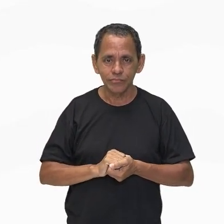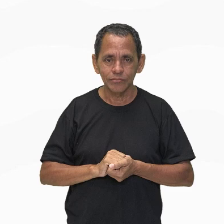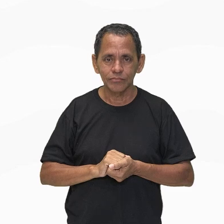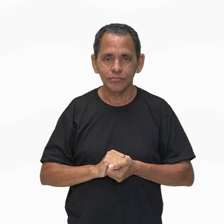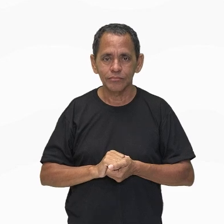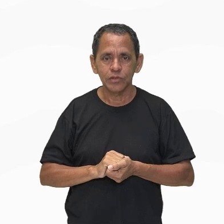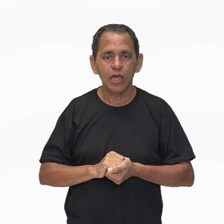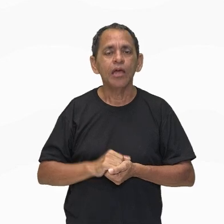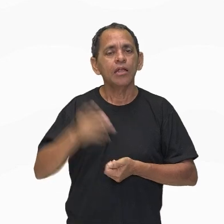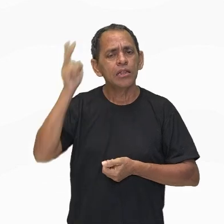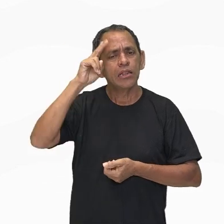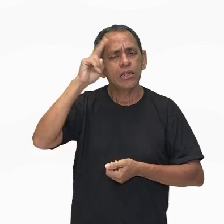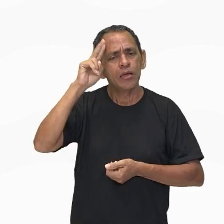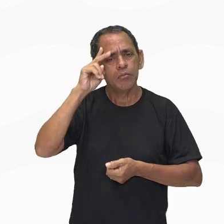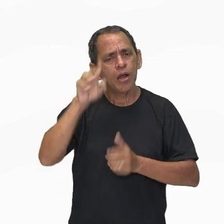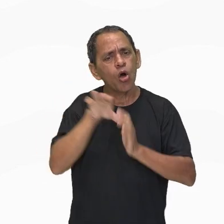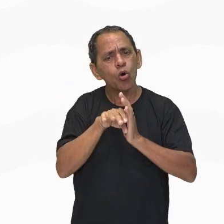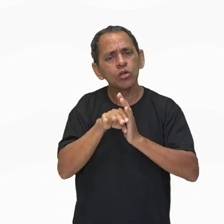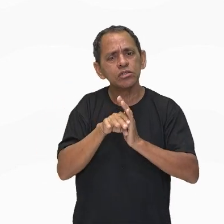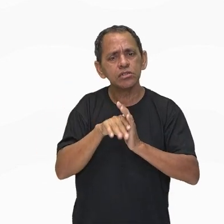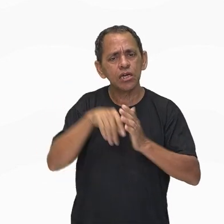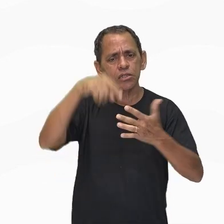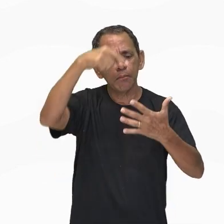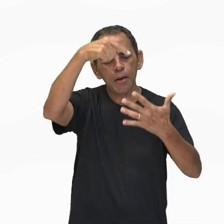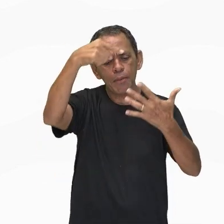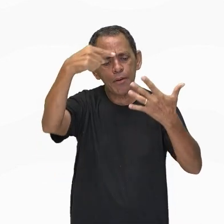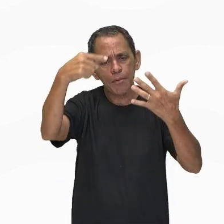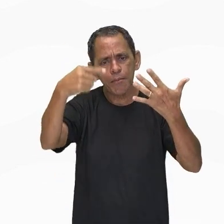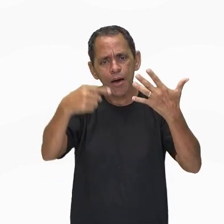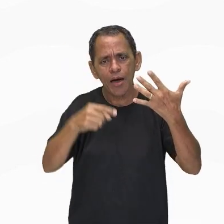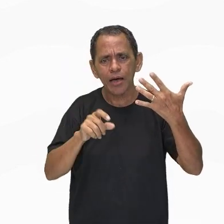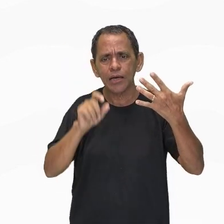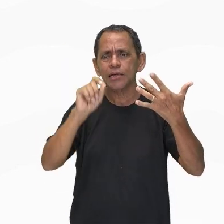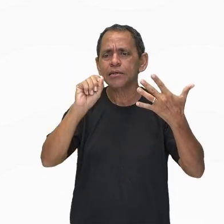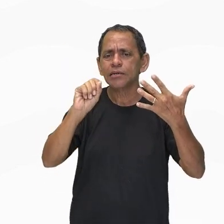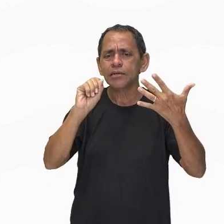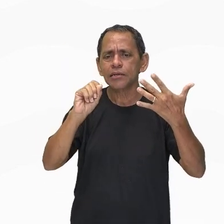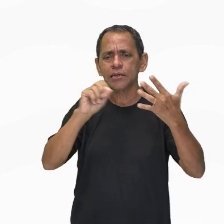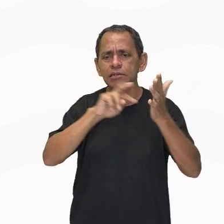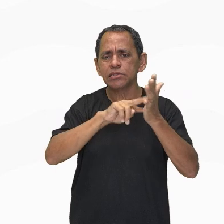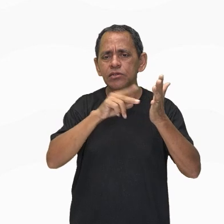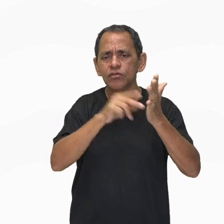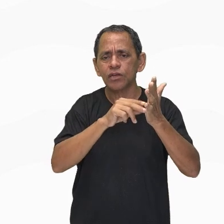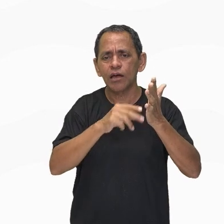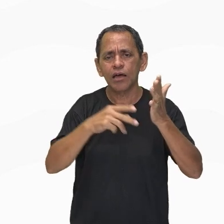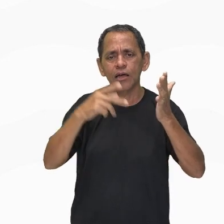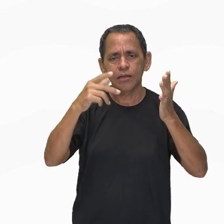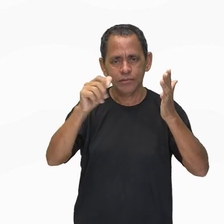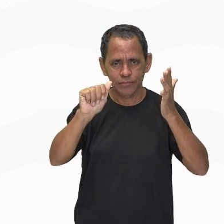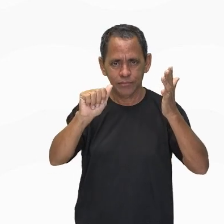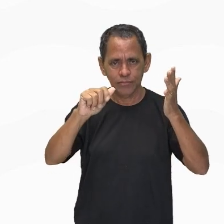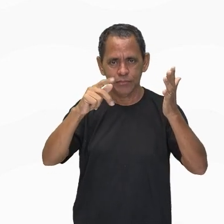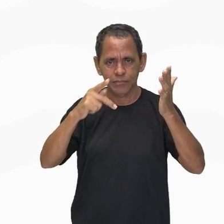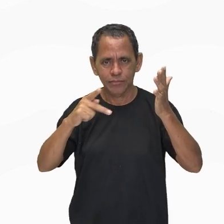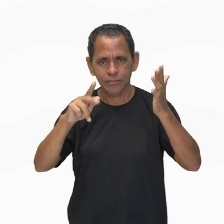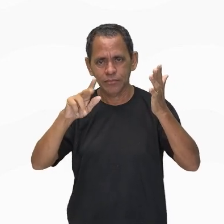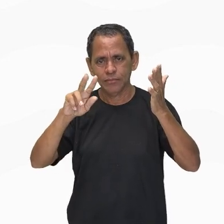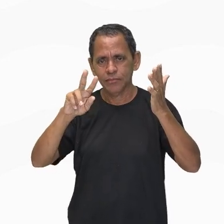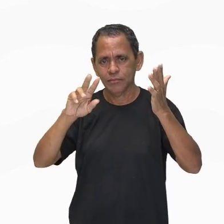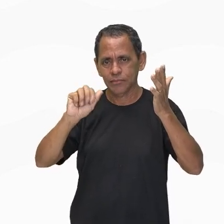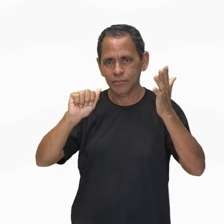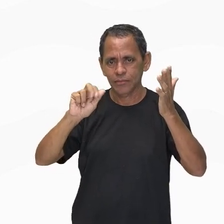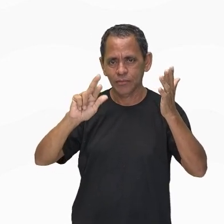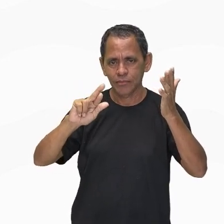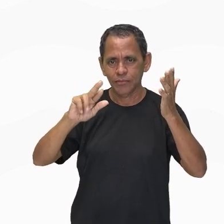nós vamos pontuar o que era o apartheid. Né? O apartheid, ele foi um regime